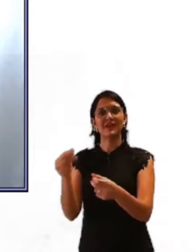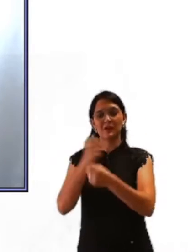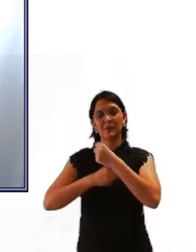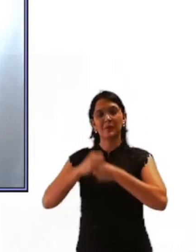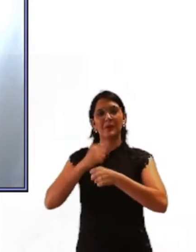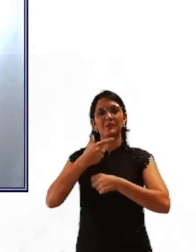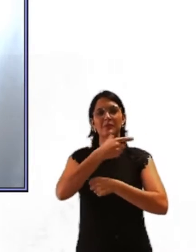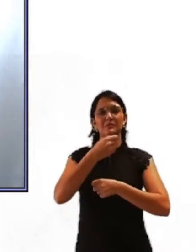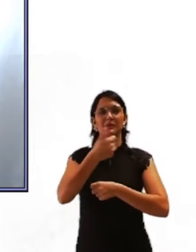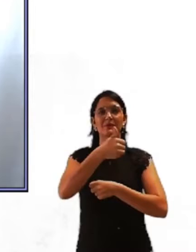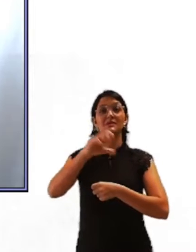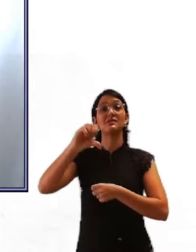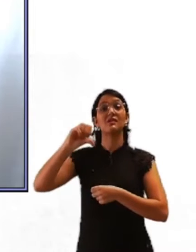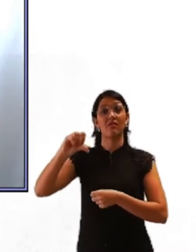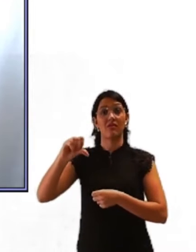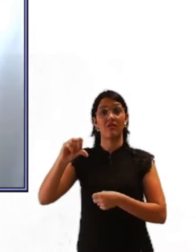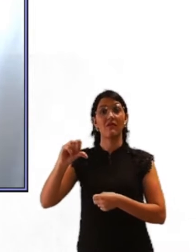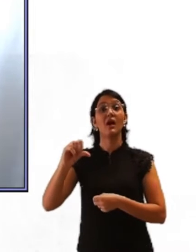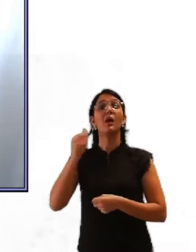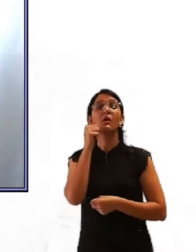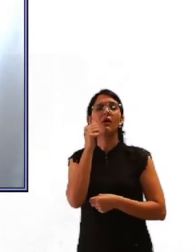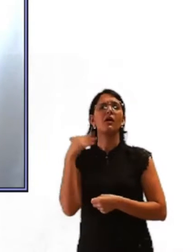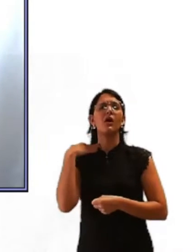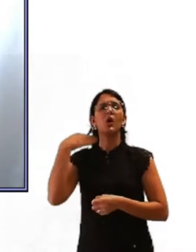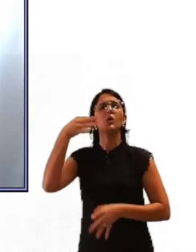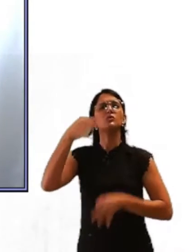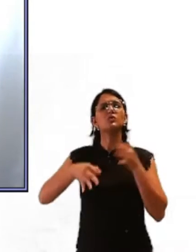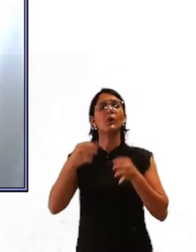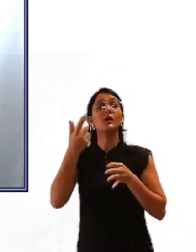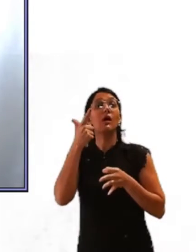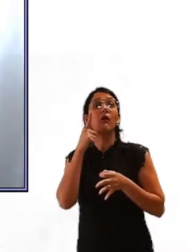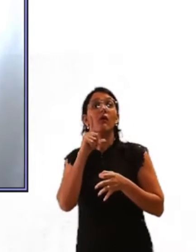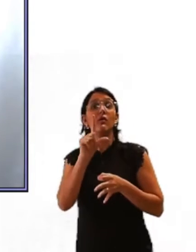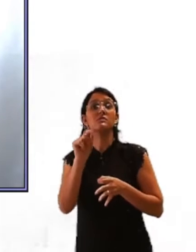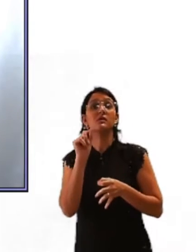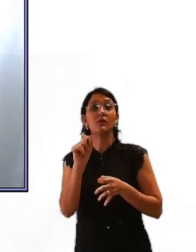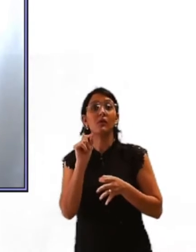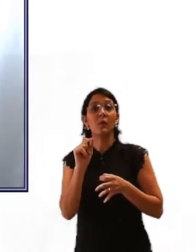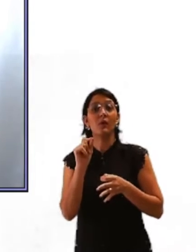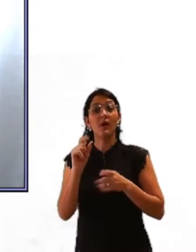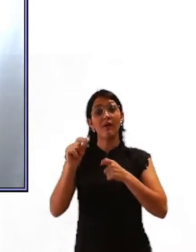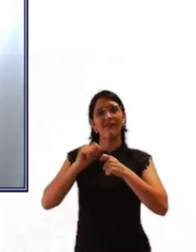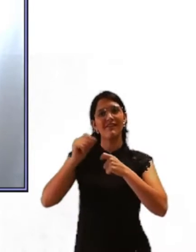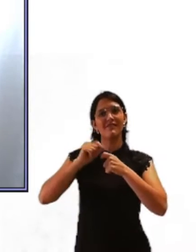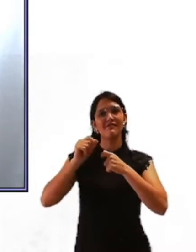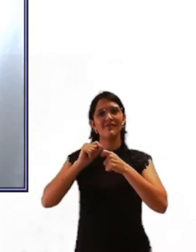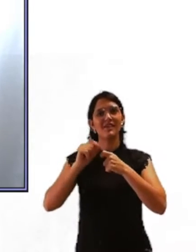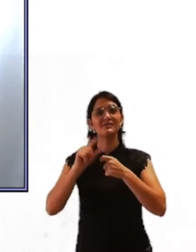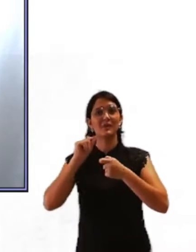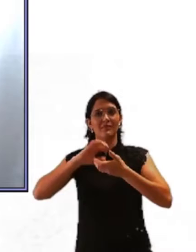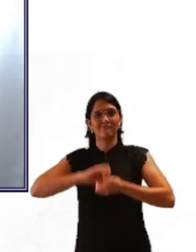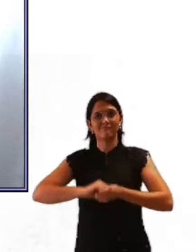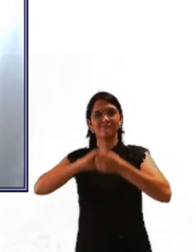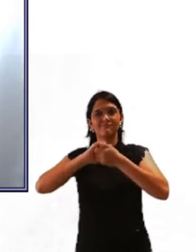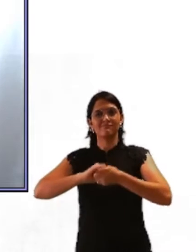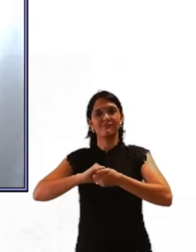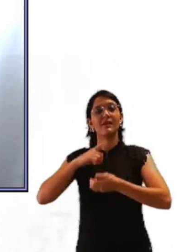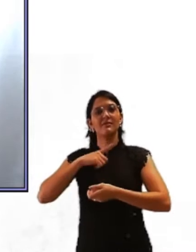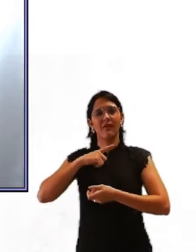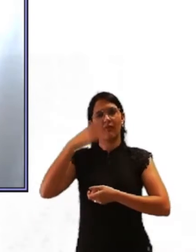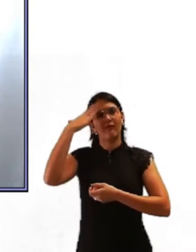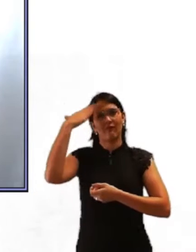engano, em que ela desenvolveu uma prática de conciliação, e isso ficou bem famoso, vou até compartilhar aqui